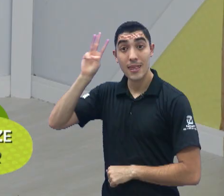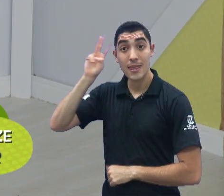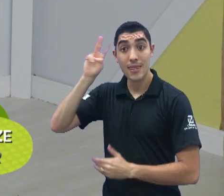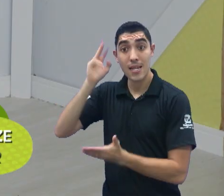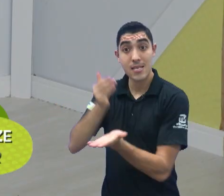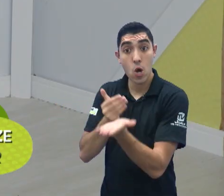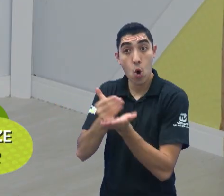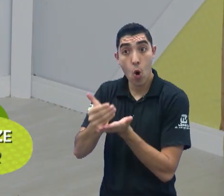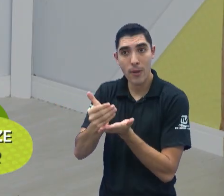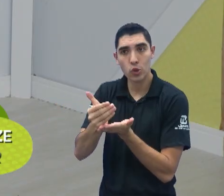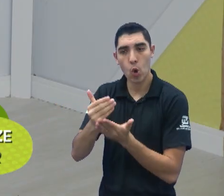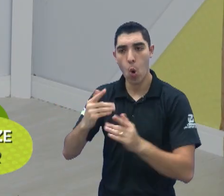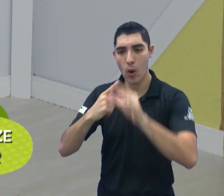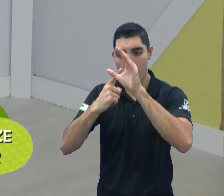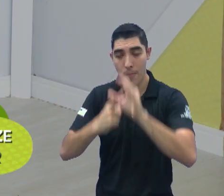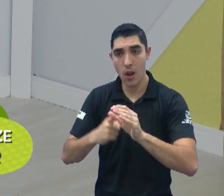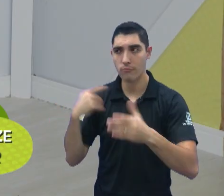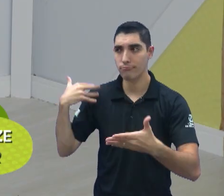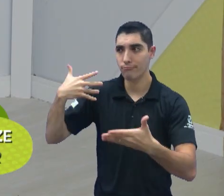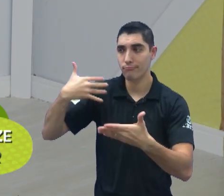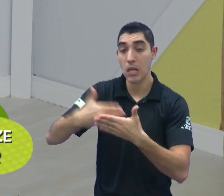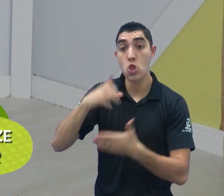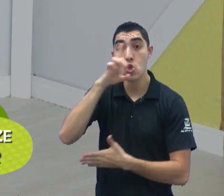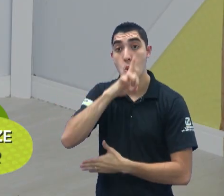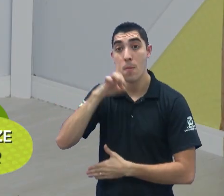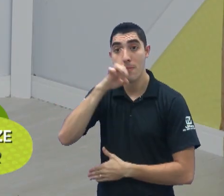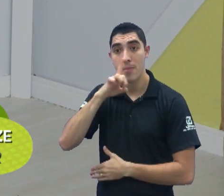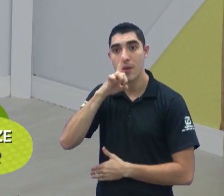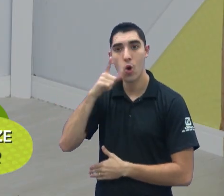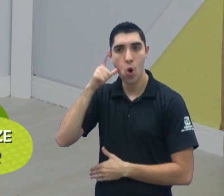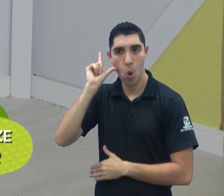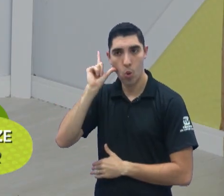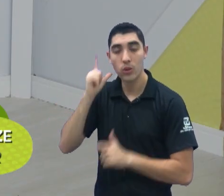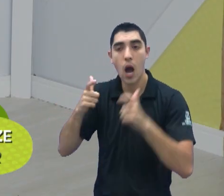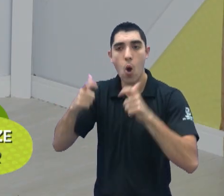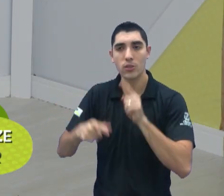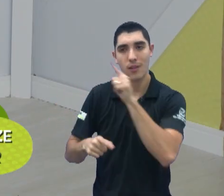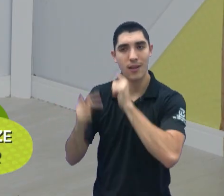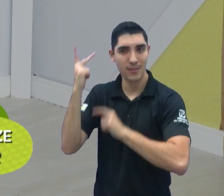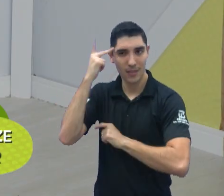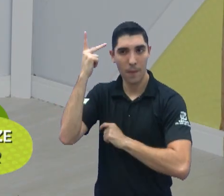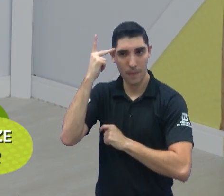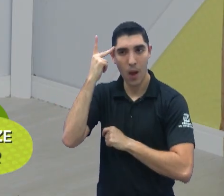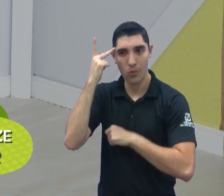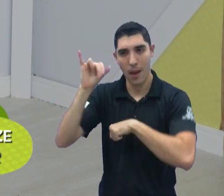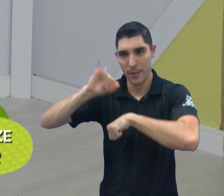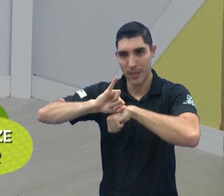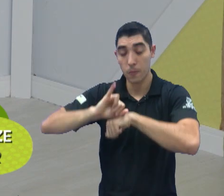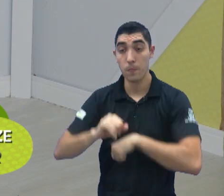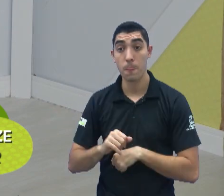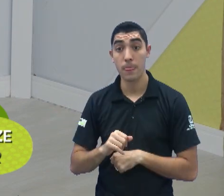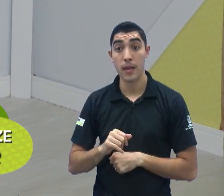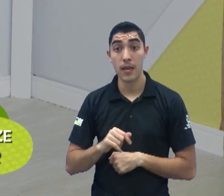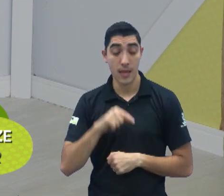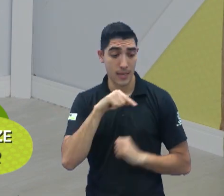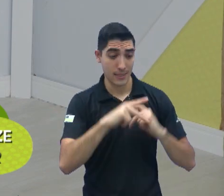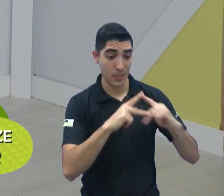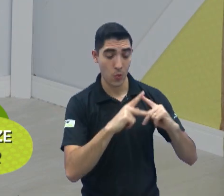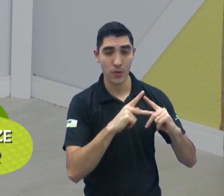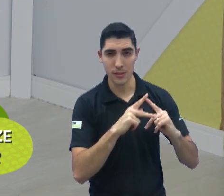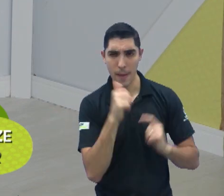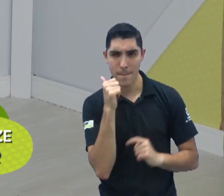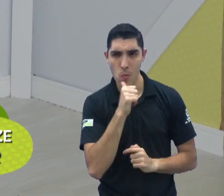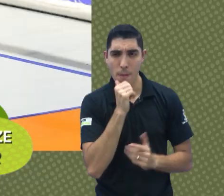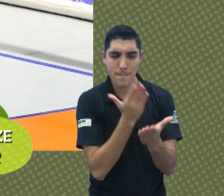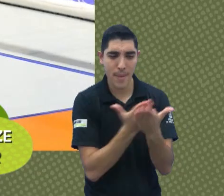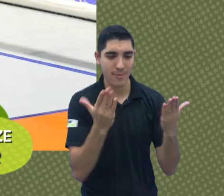até ontem, domingo, no Centro de Treinamento Paralímpico Brasileiro em São Paulo. No feminino, o São José foi derrotado na